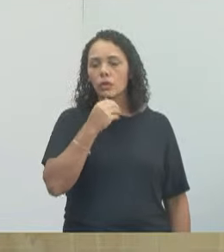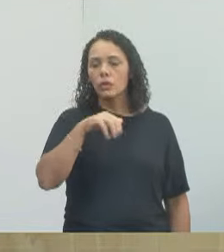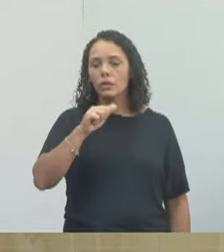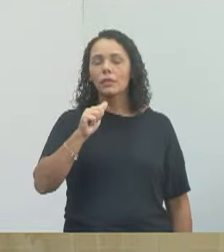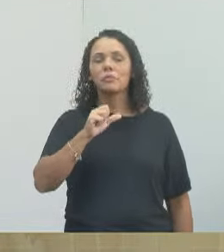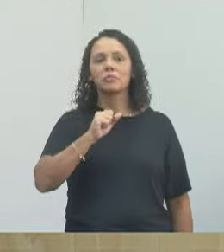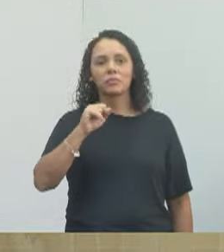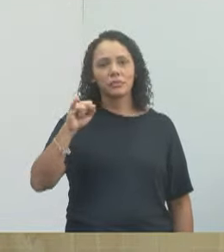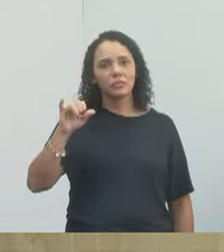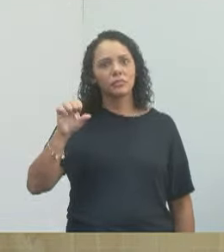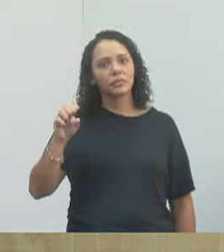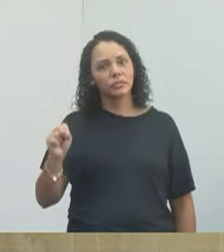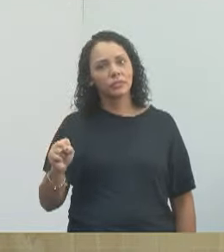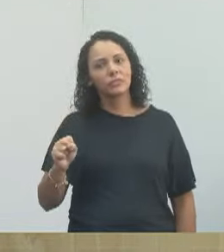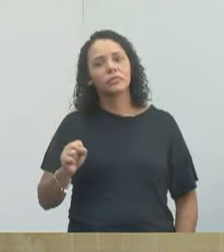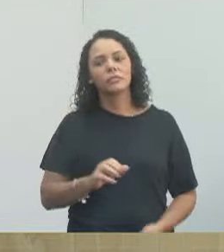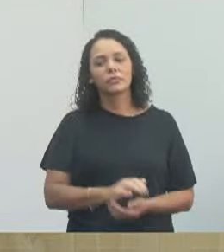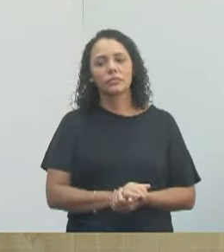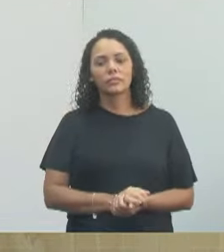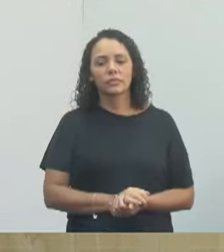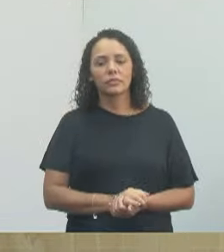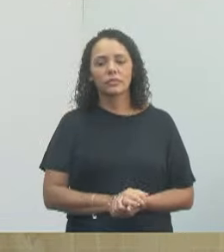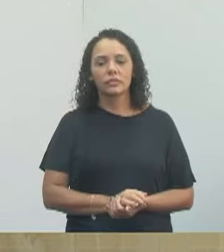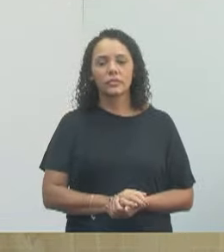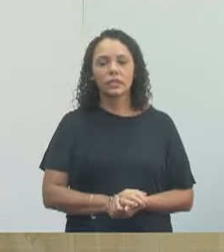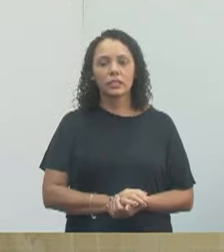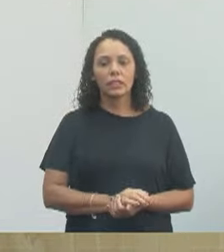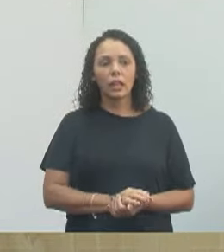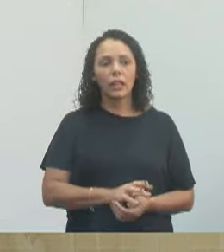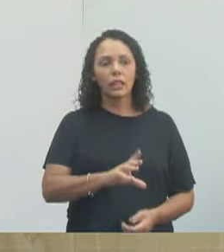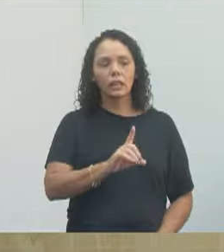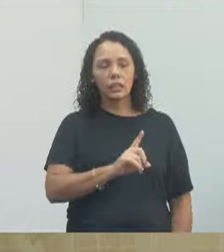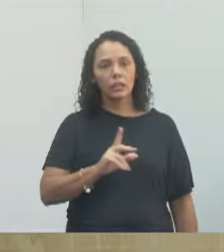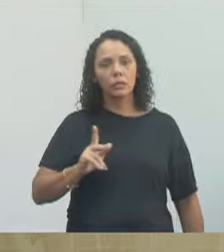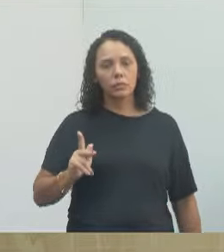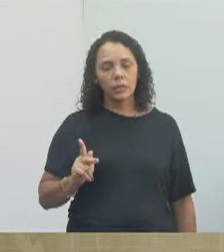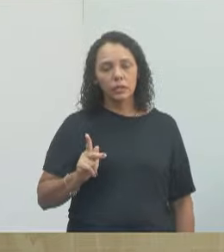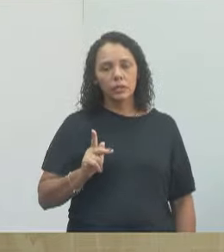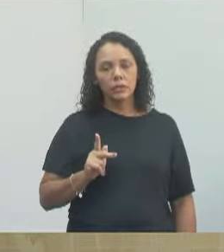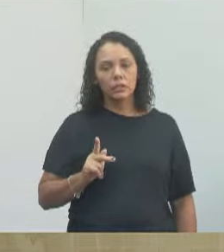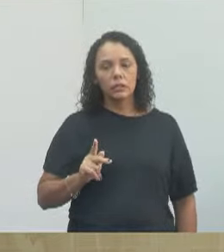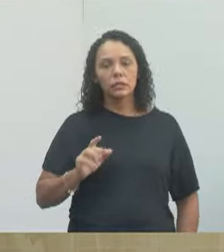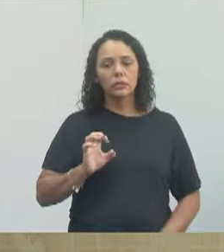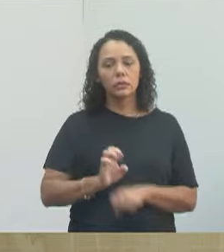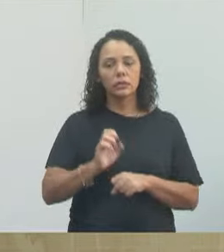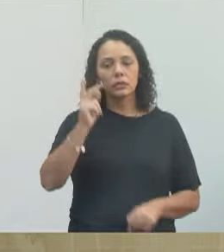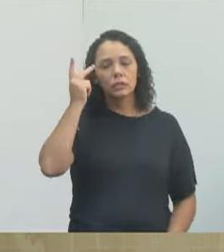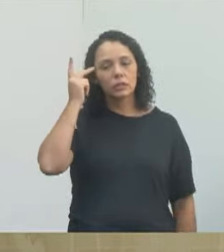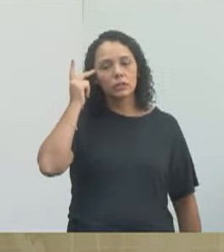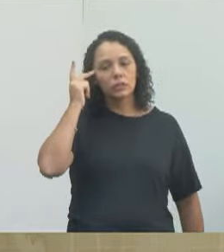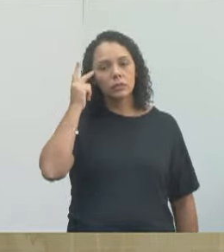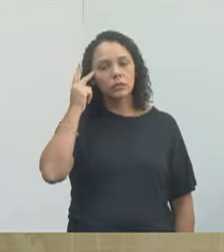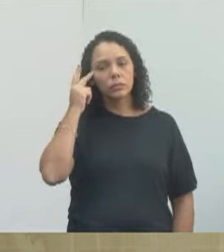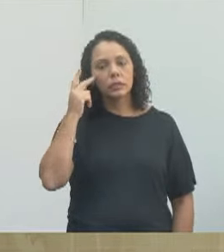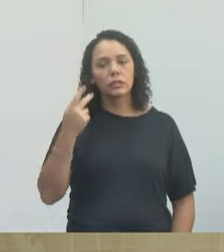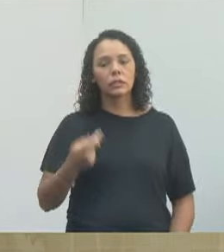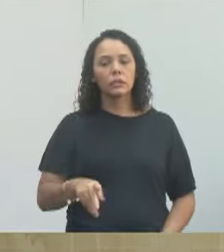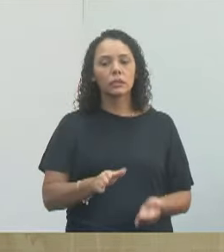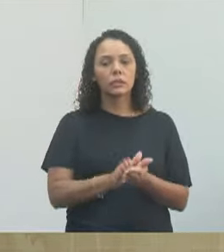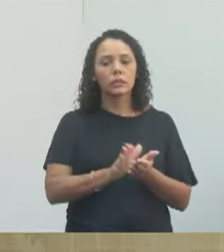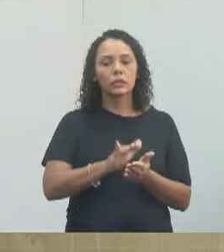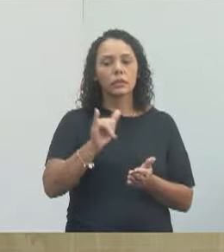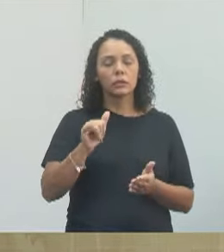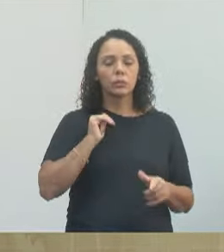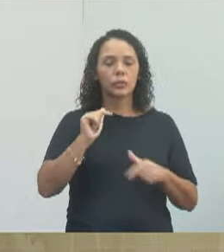Ferreiras oficial da Defensoria Pública Defensoria Pública do Estado de São Paulo unidade de Jacarei pelo